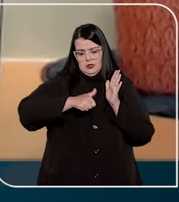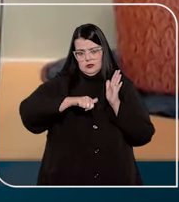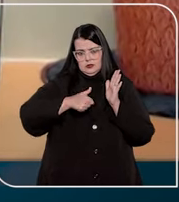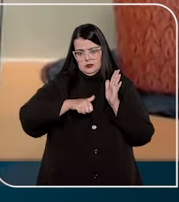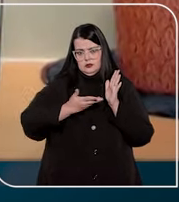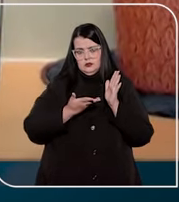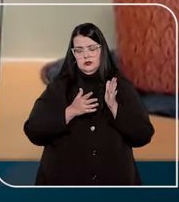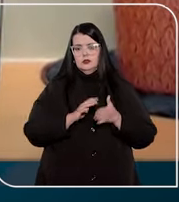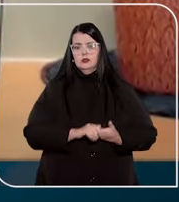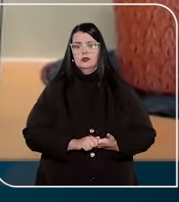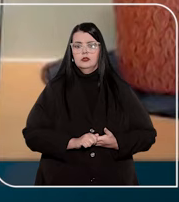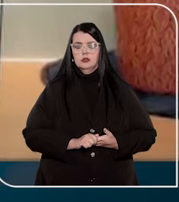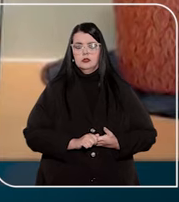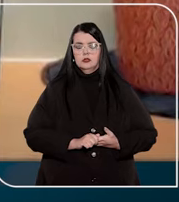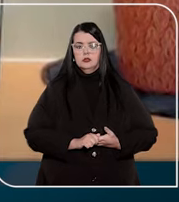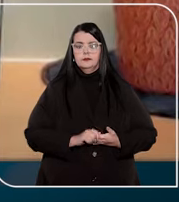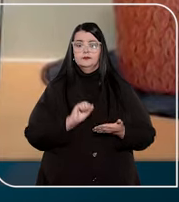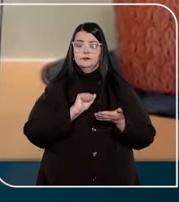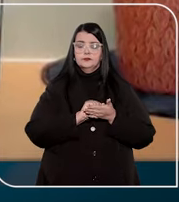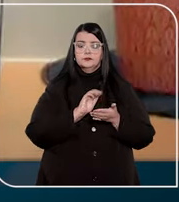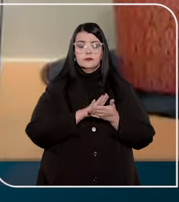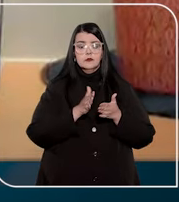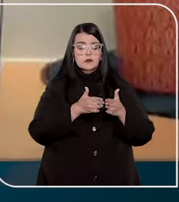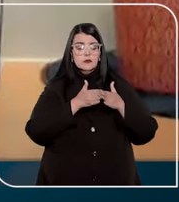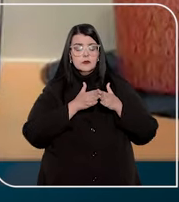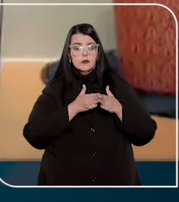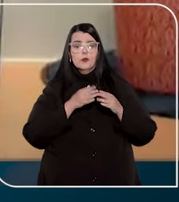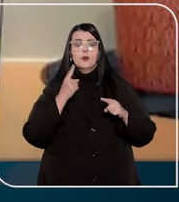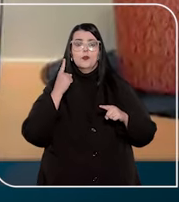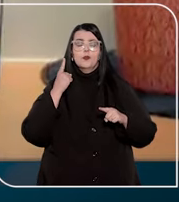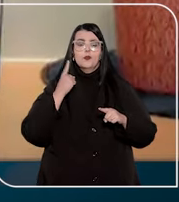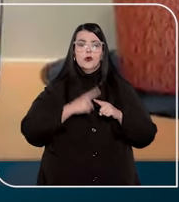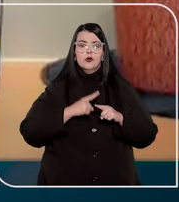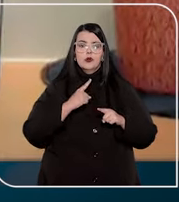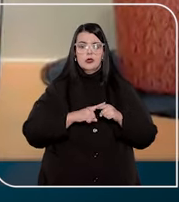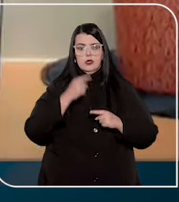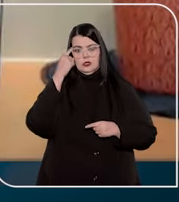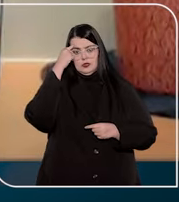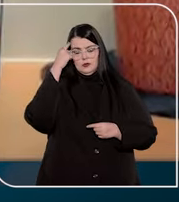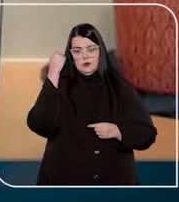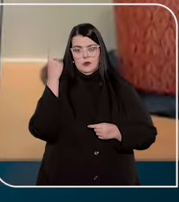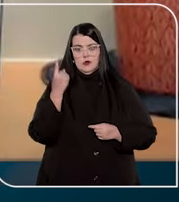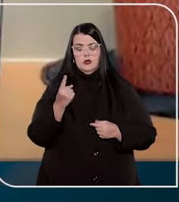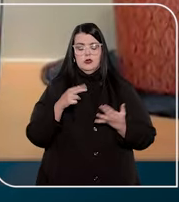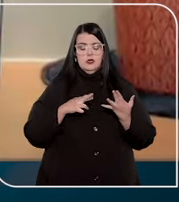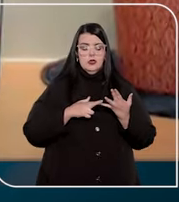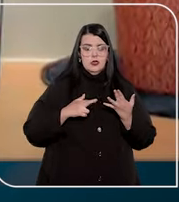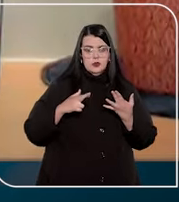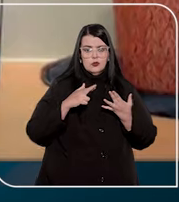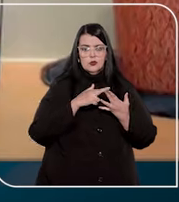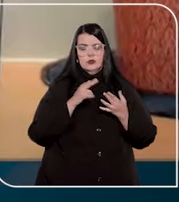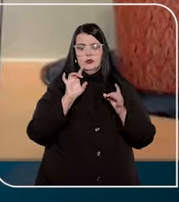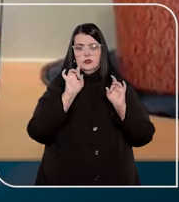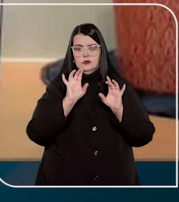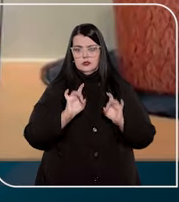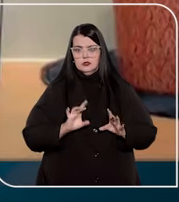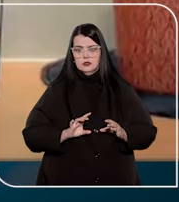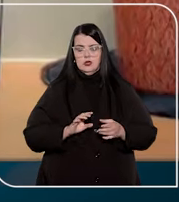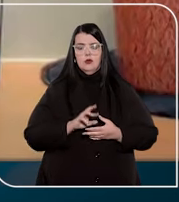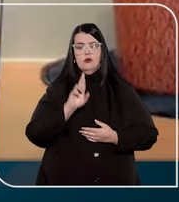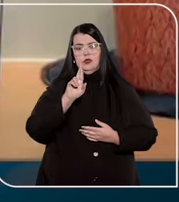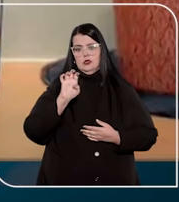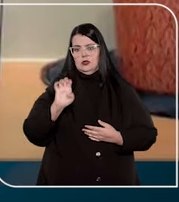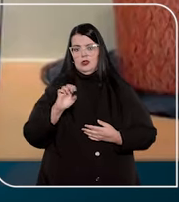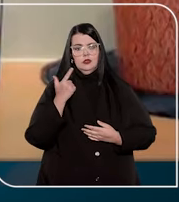que a gente pode denominar de hipótese de cabimento. Por quê? Nessas hipóteses, o recurso especial e o extraordinário não têm mais o